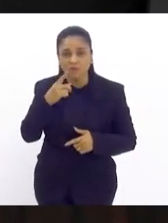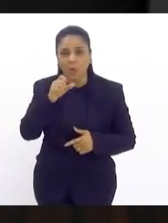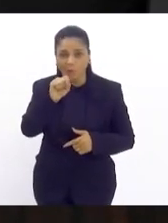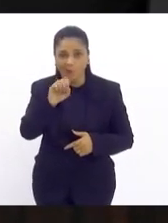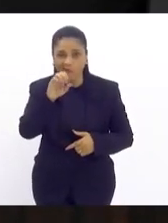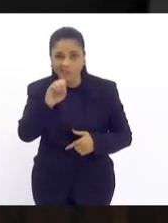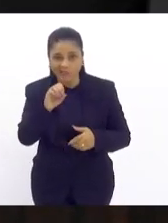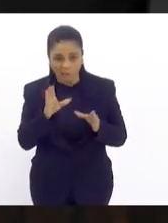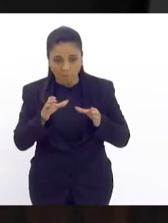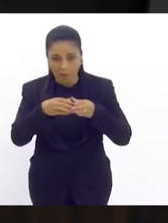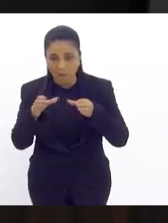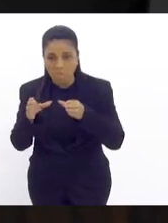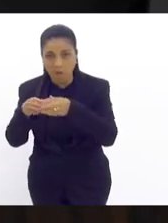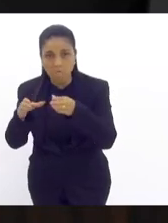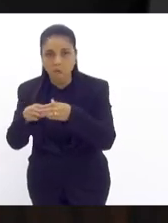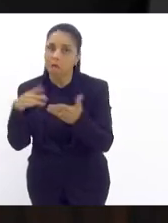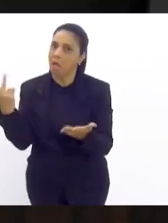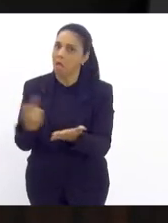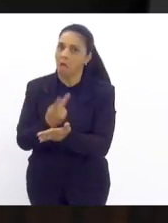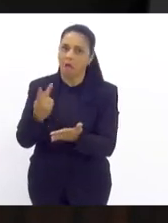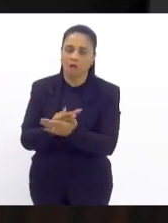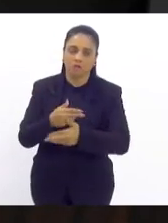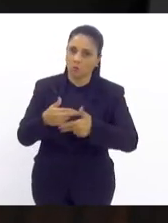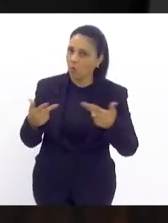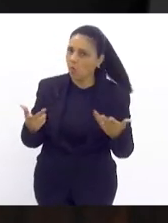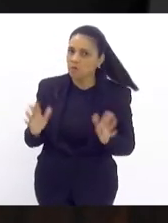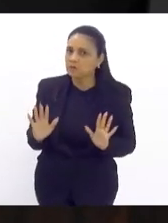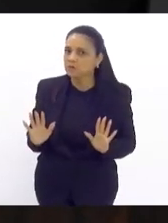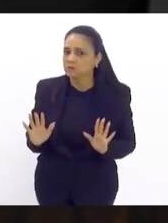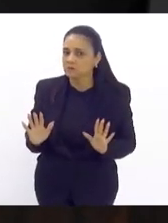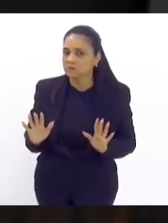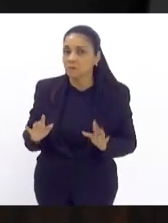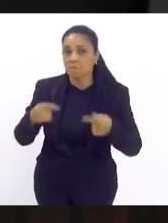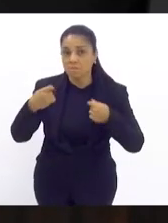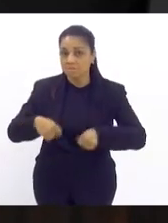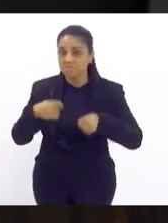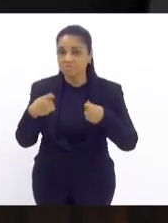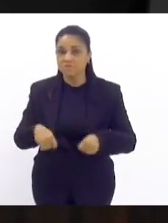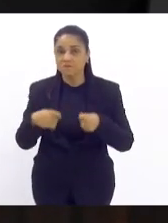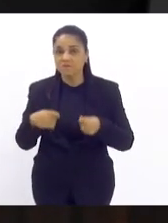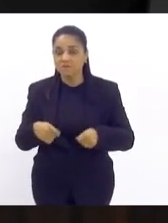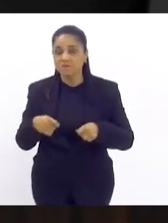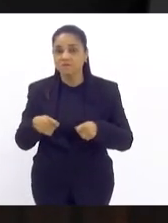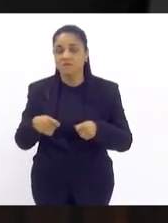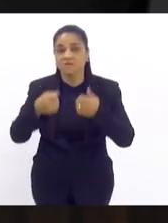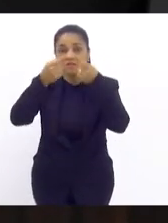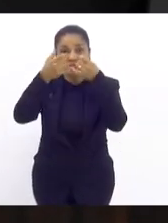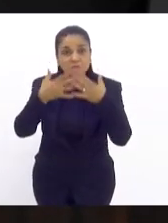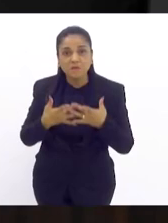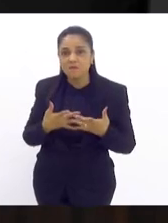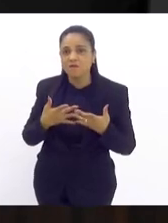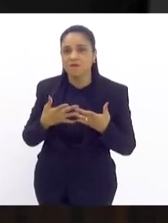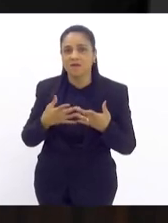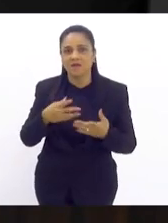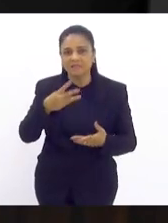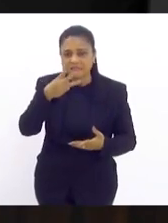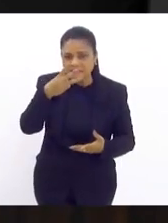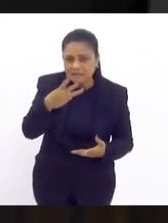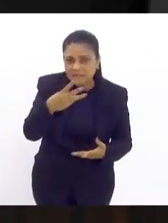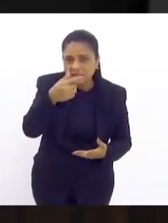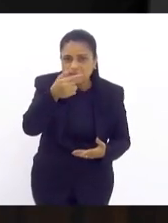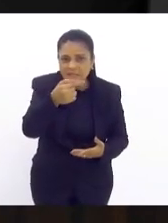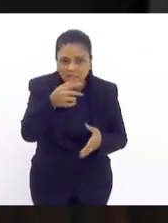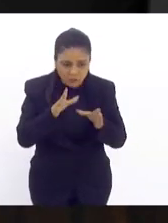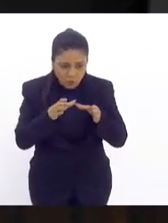está errado com a gente alguma coisa precisa ser lavada de roupa com a gente porque não é numa casa com 37